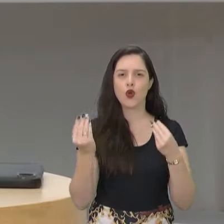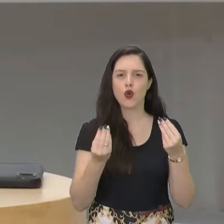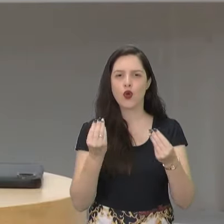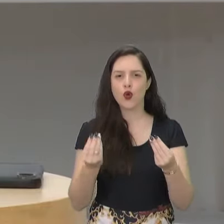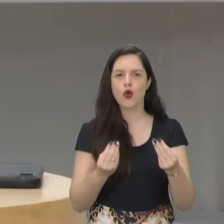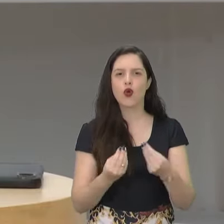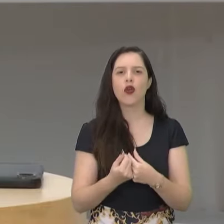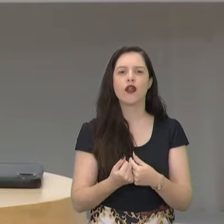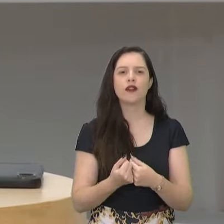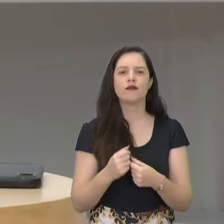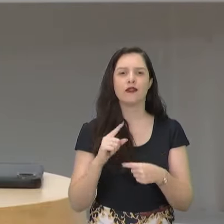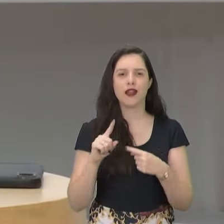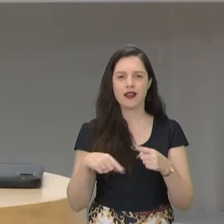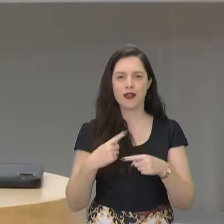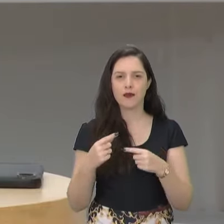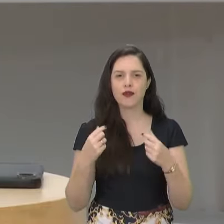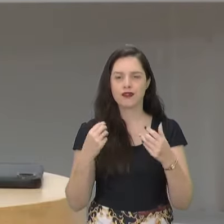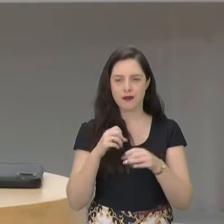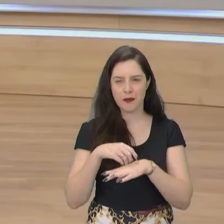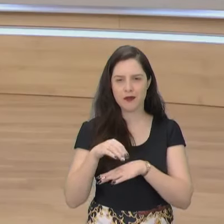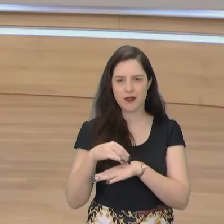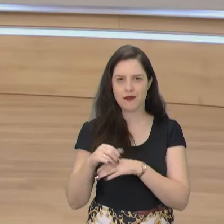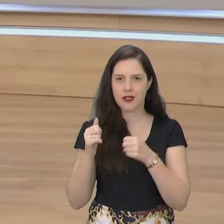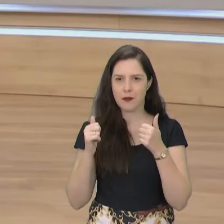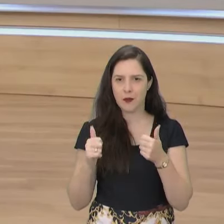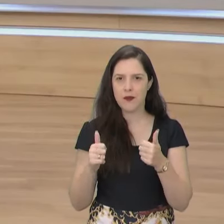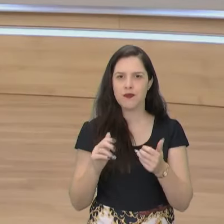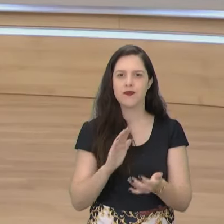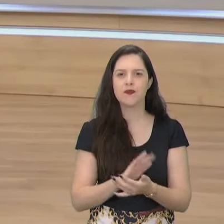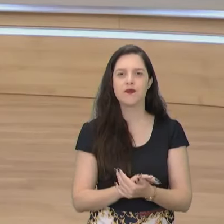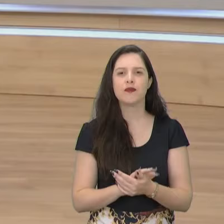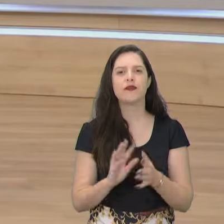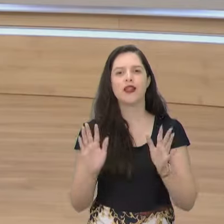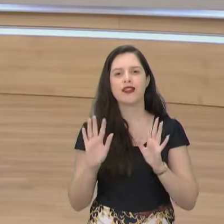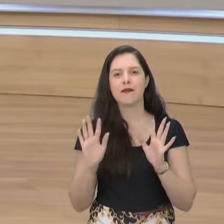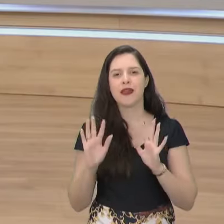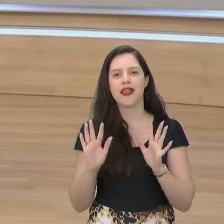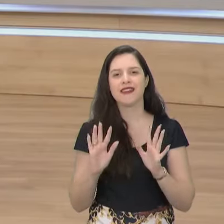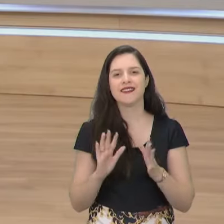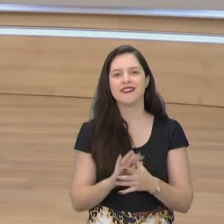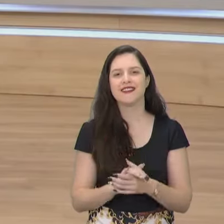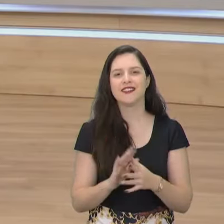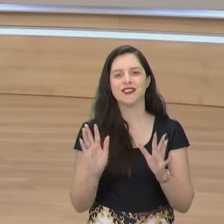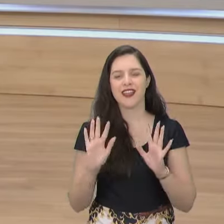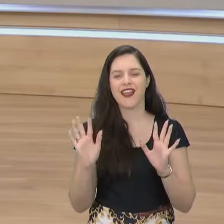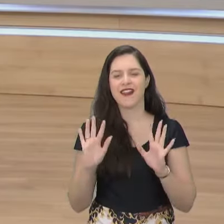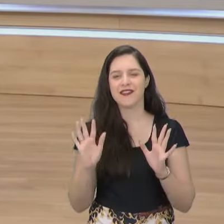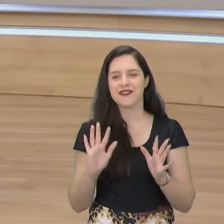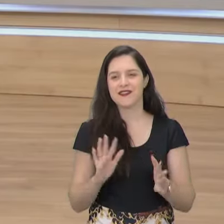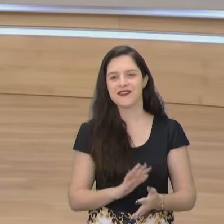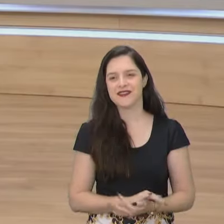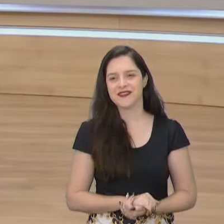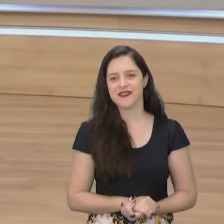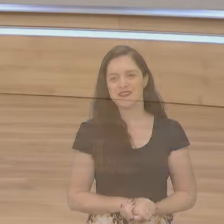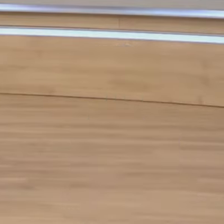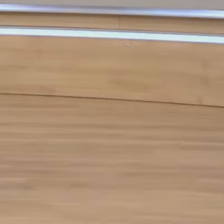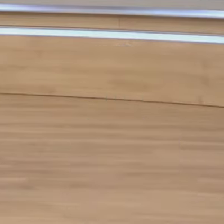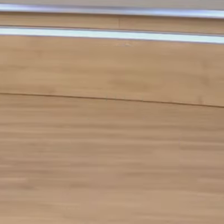gente vai trazer essa ideia para vocês, tá bom? Então, até lá. Tudo de bom. Tchau, Ótima tchau. semana para todos aí.